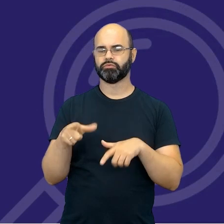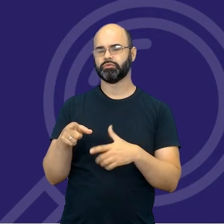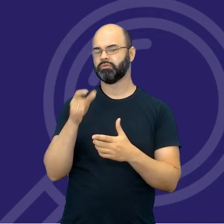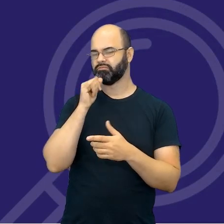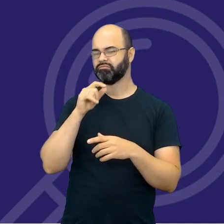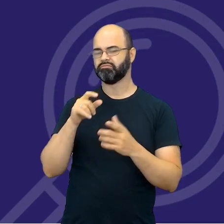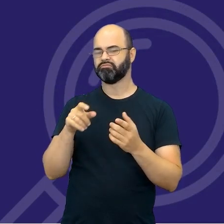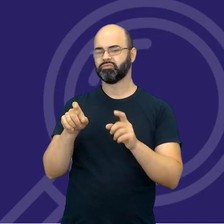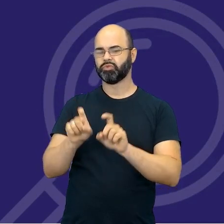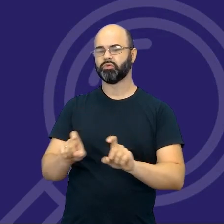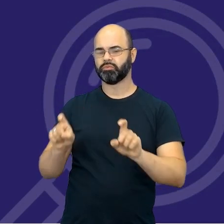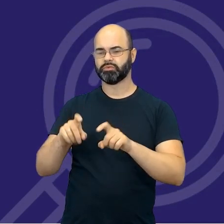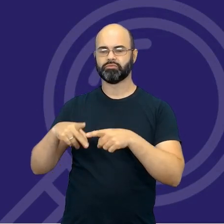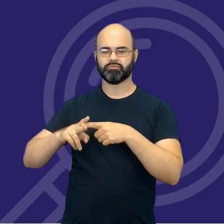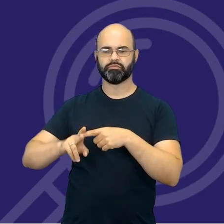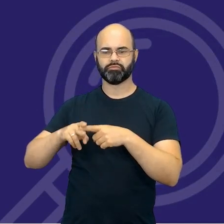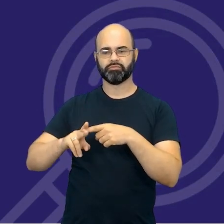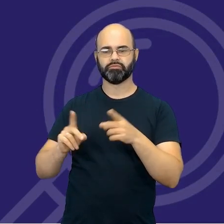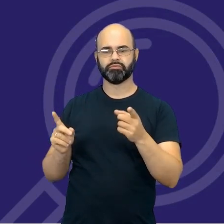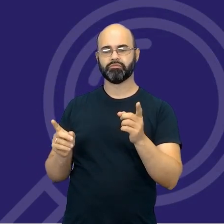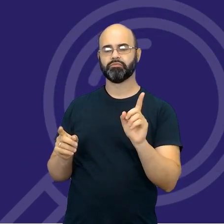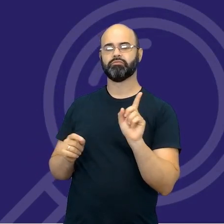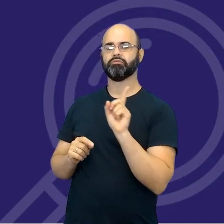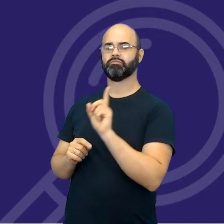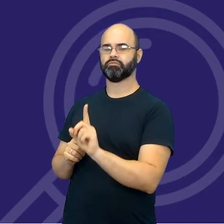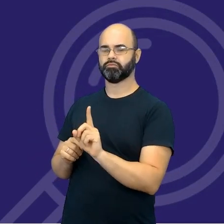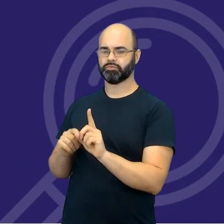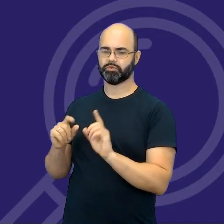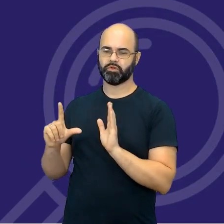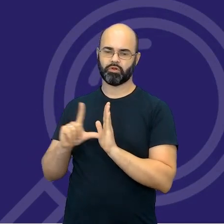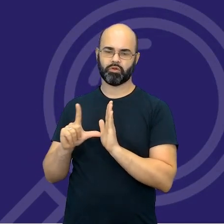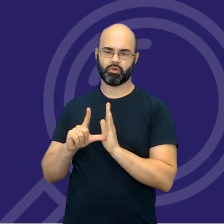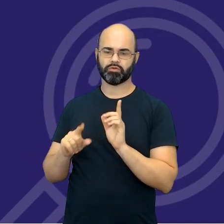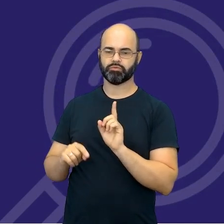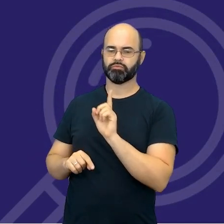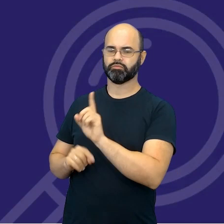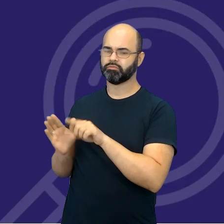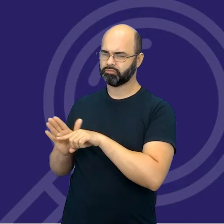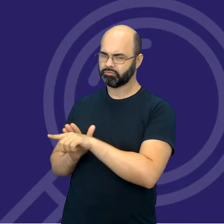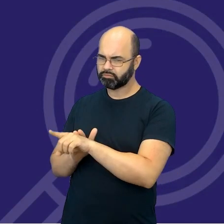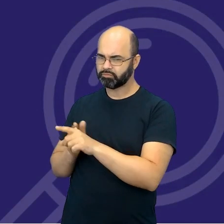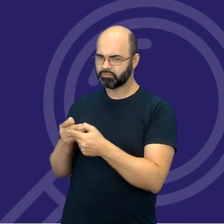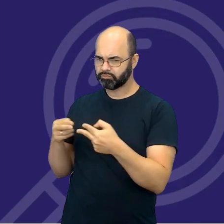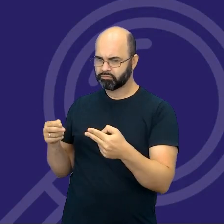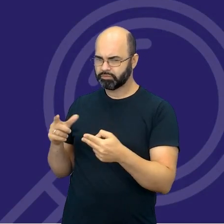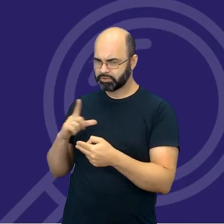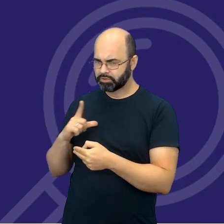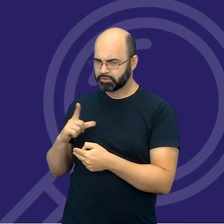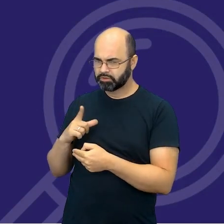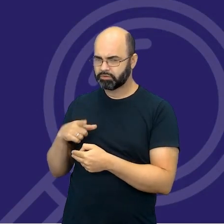computador e pedir, né, ver se tem algum sobrando que eles acabam emprestando, né, um imã que é mais forte ali